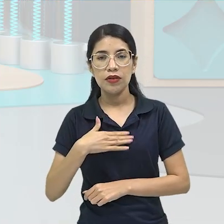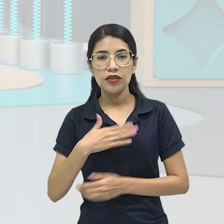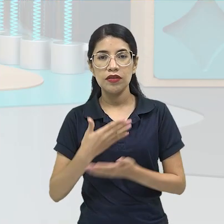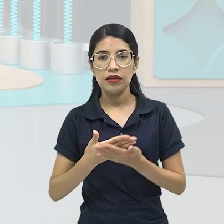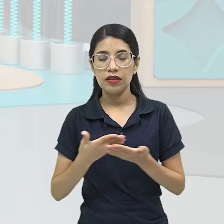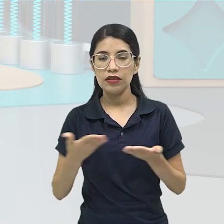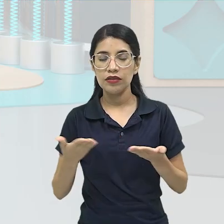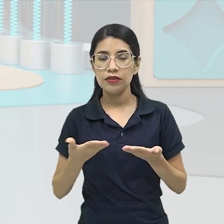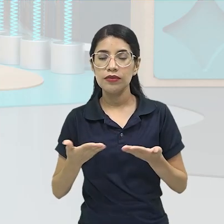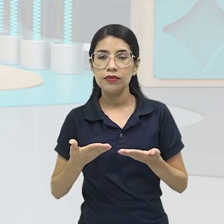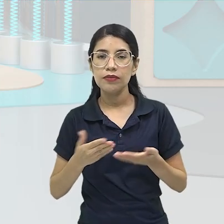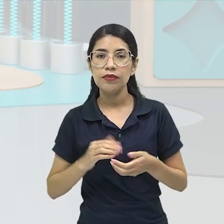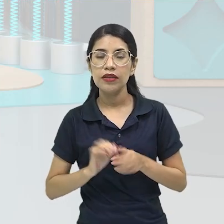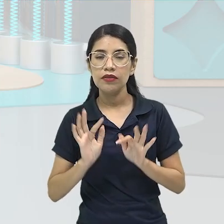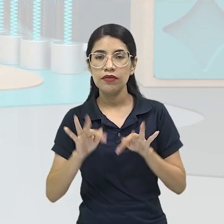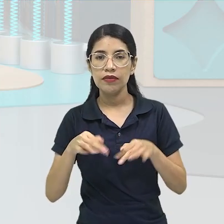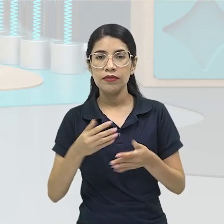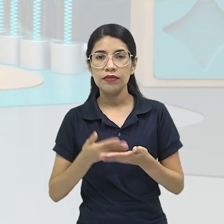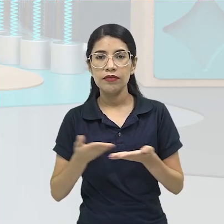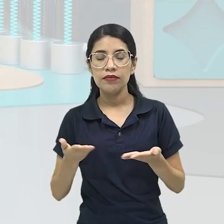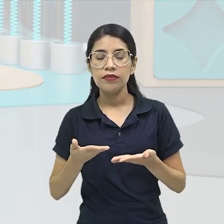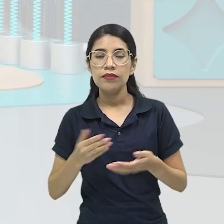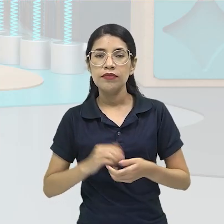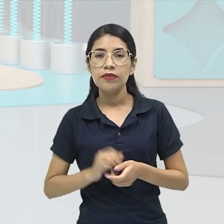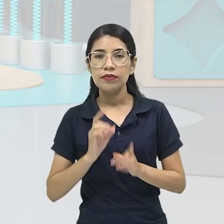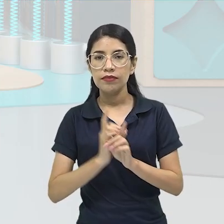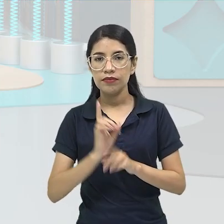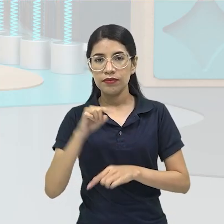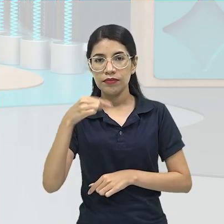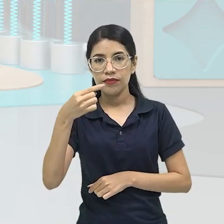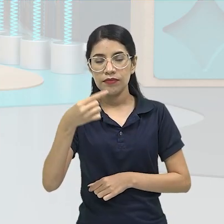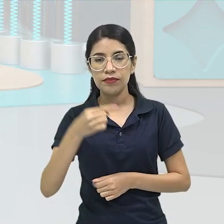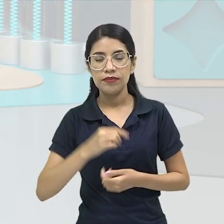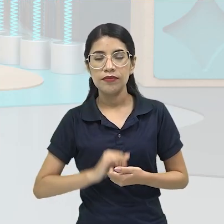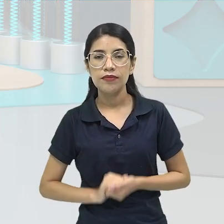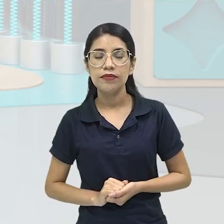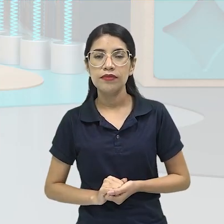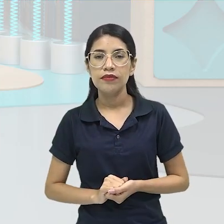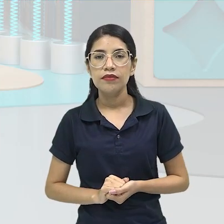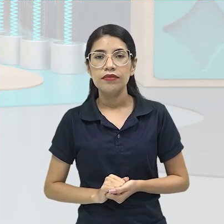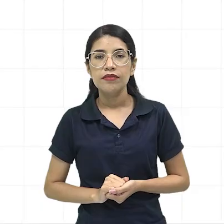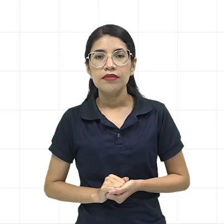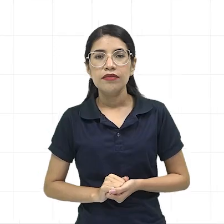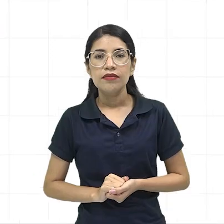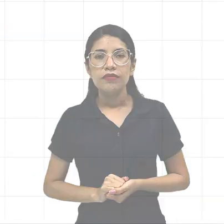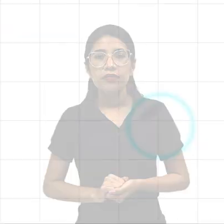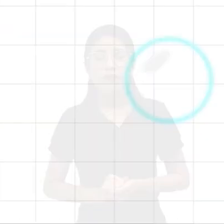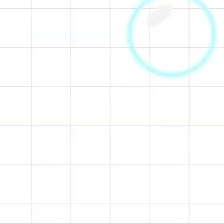gostado da nossa aula hoje. A gente fica por aqui. Até a próxima. Tchau, tchau.